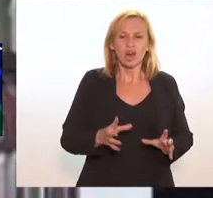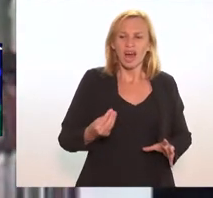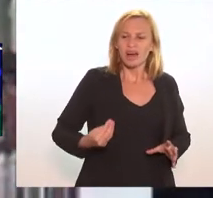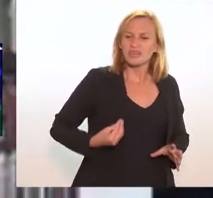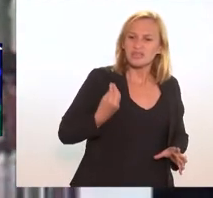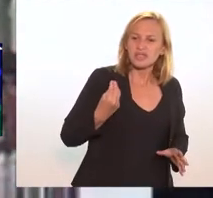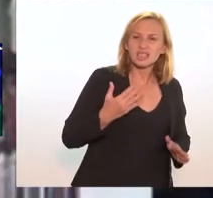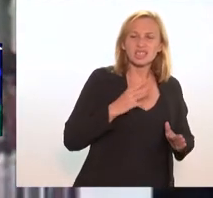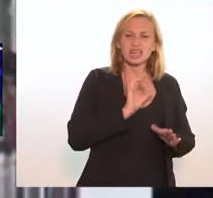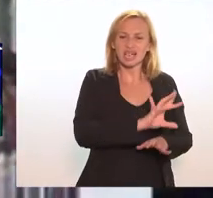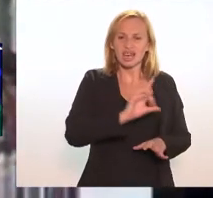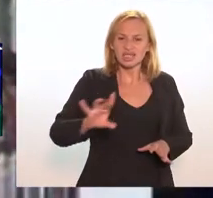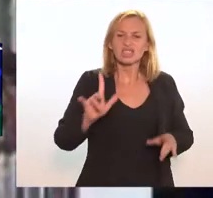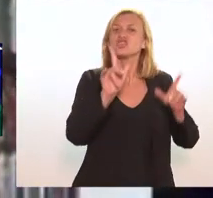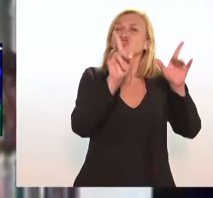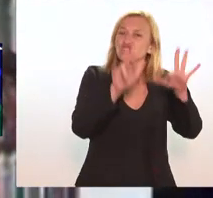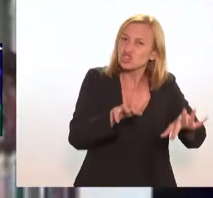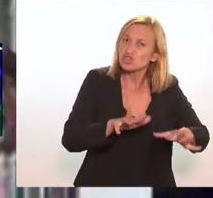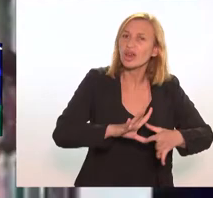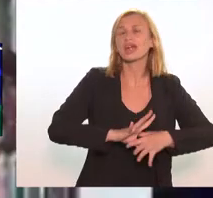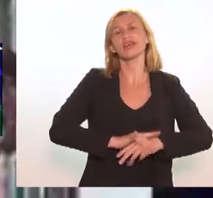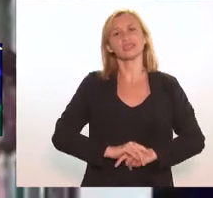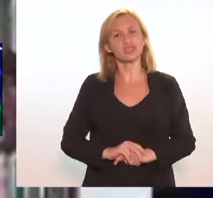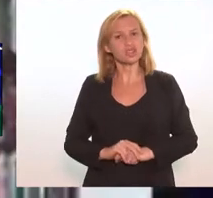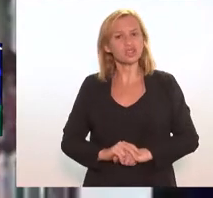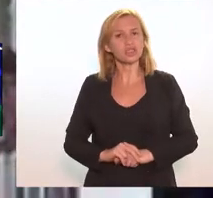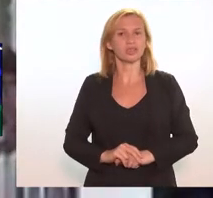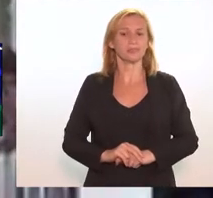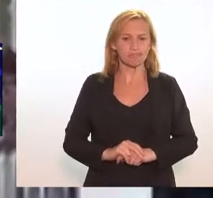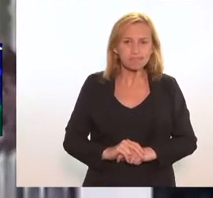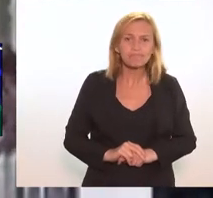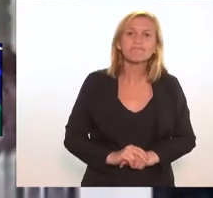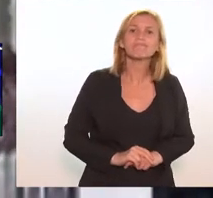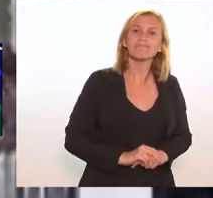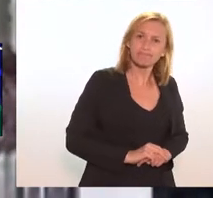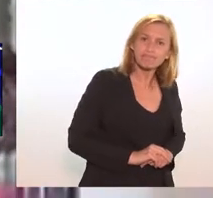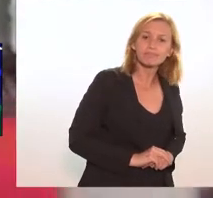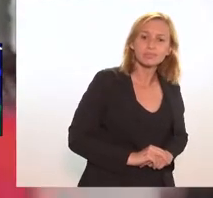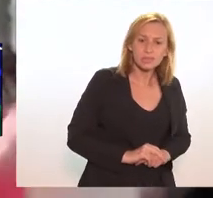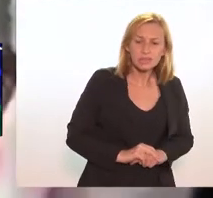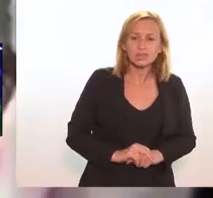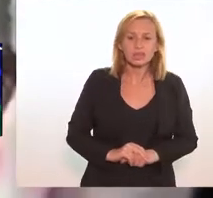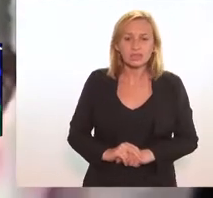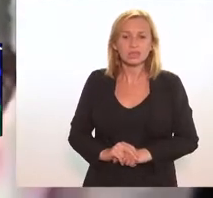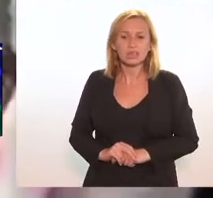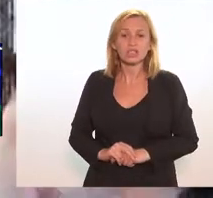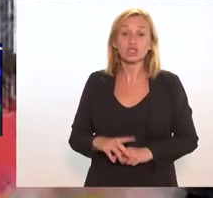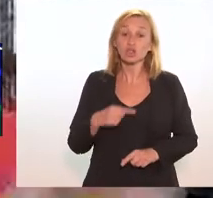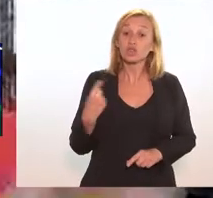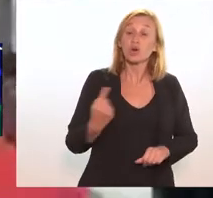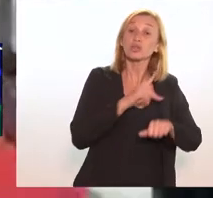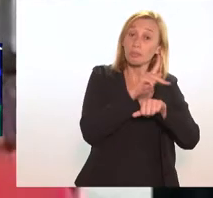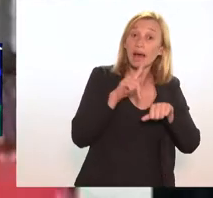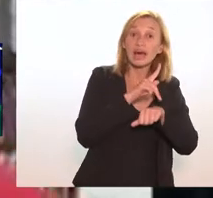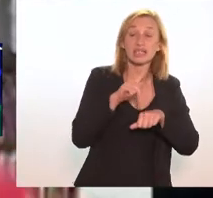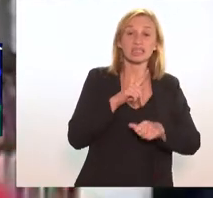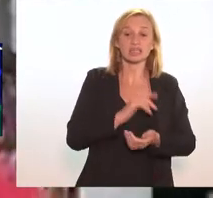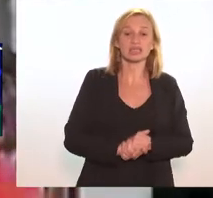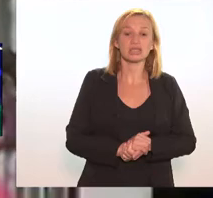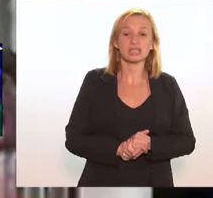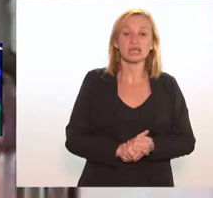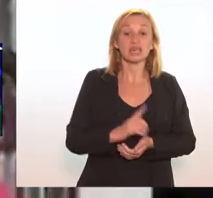vida vão ser totalmente diferentes. E no nosso país, que tem